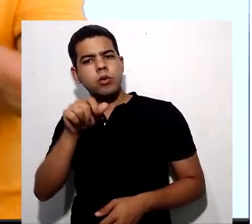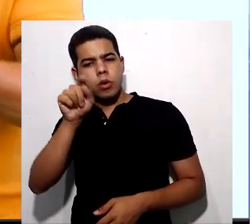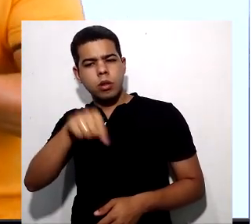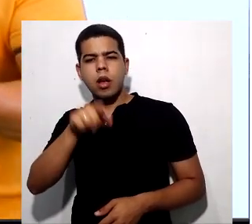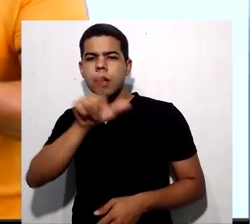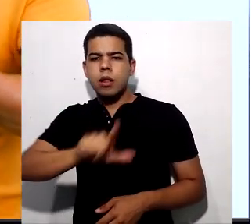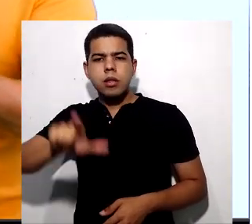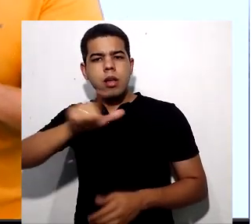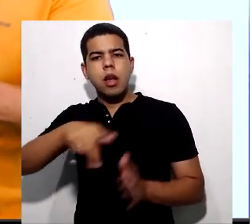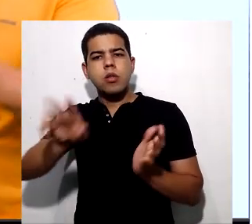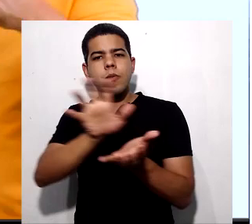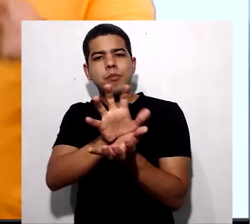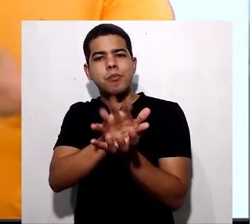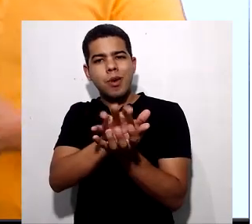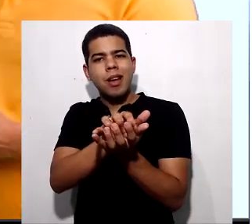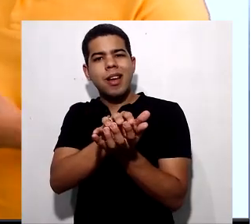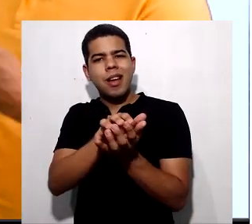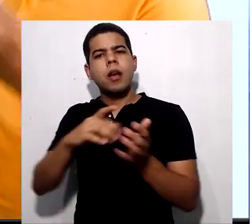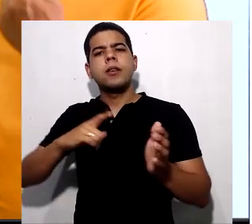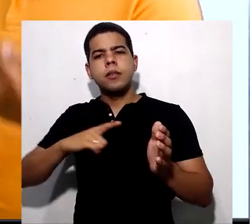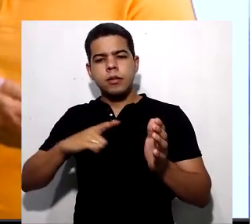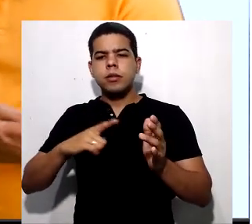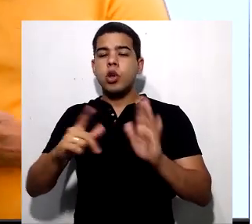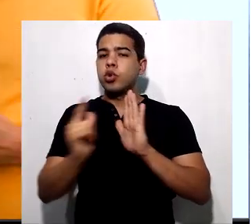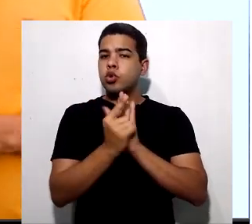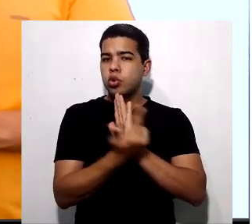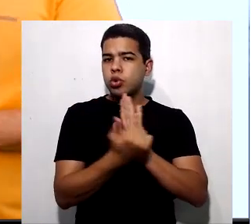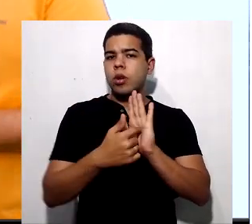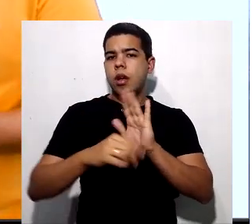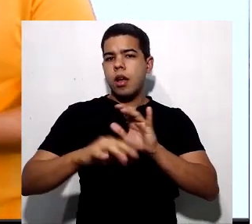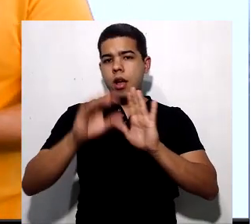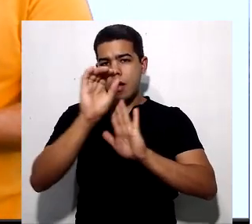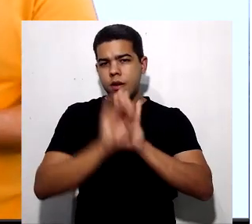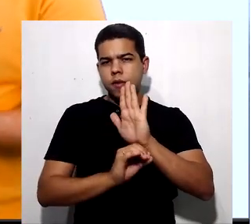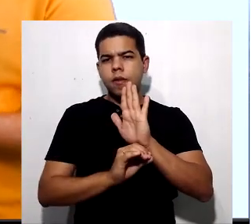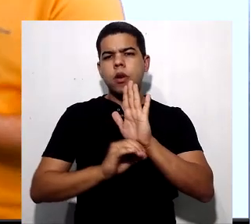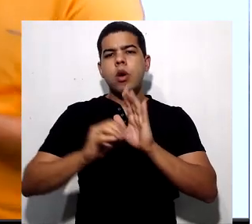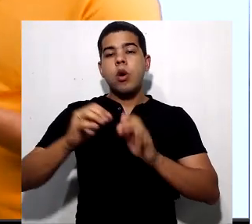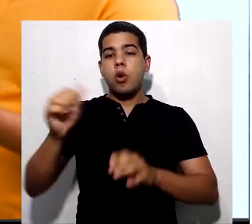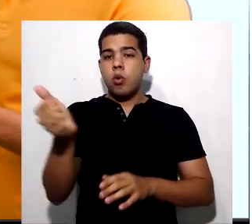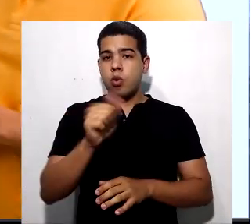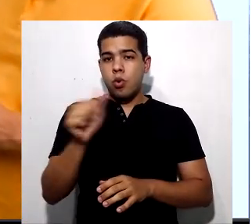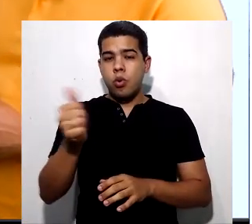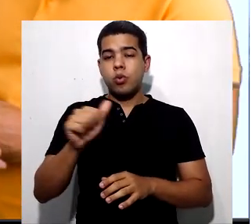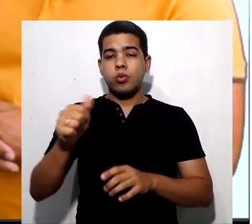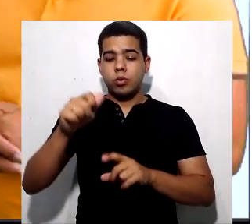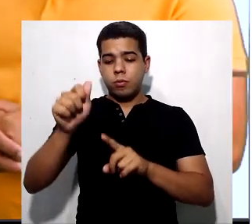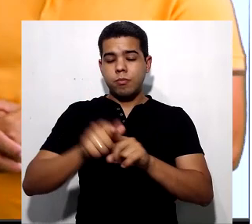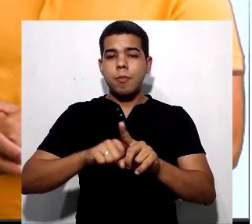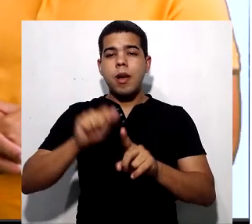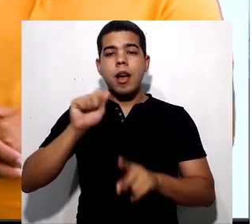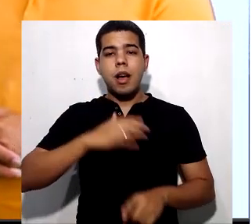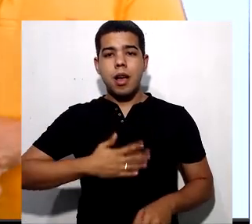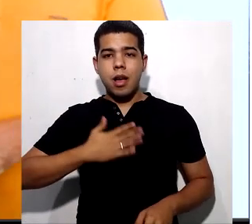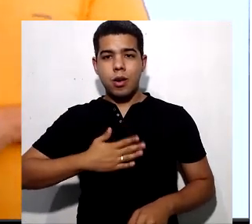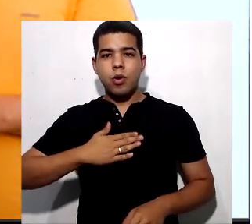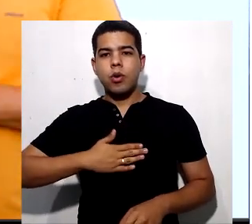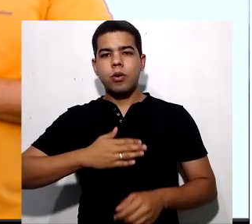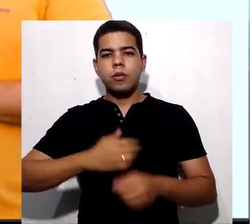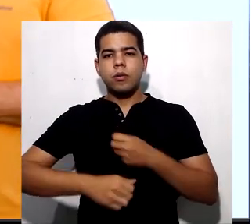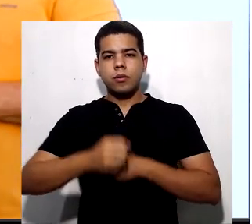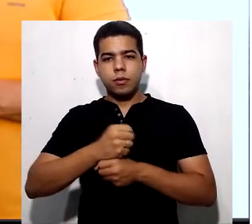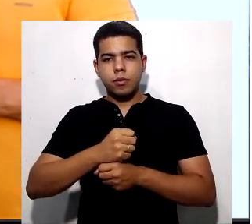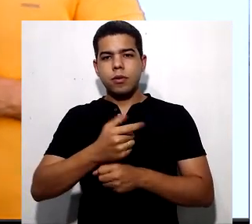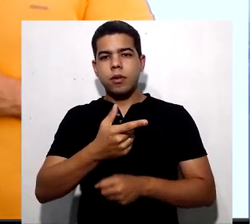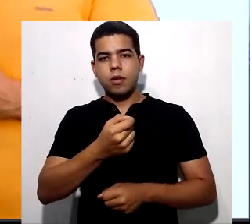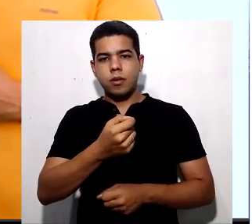E esse título oficial ele foi publicado no Diário Oficial no dia 11 de agosto de 2020. É porque justamente neste ano